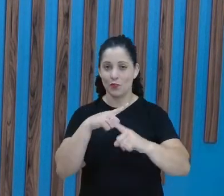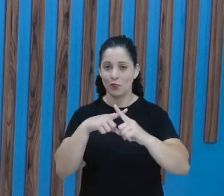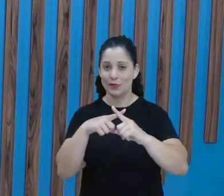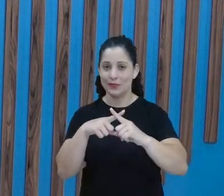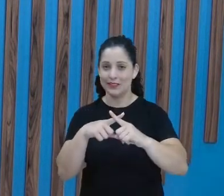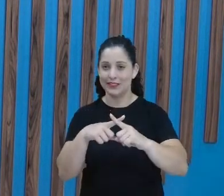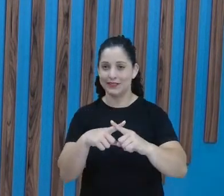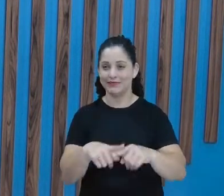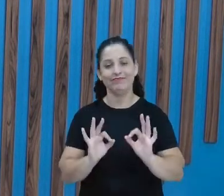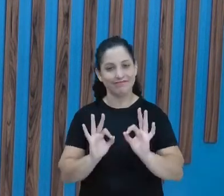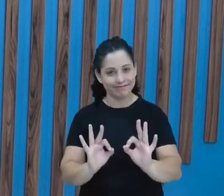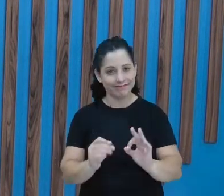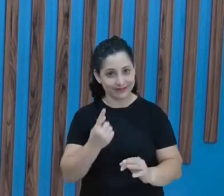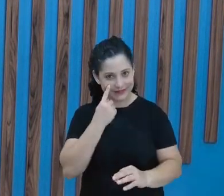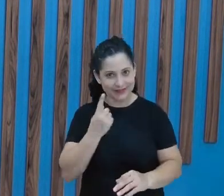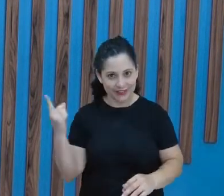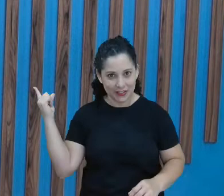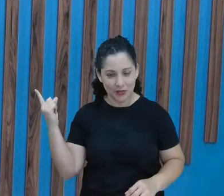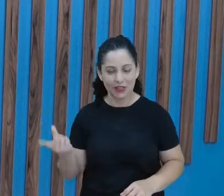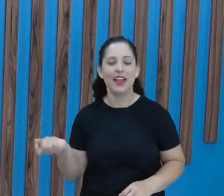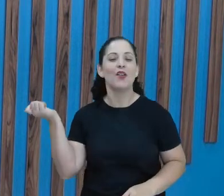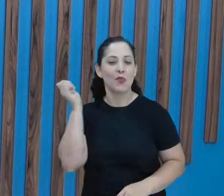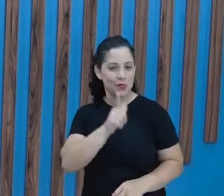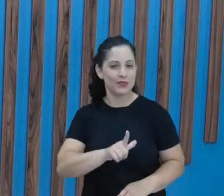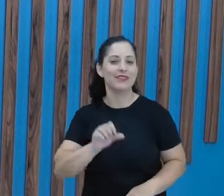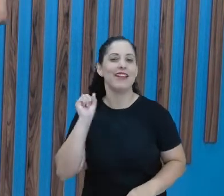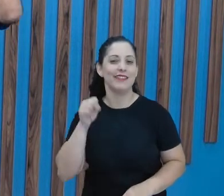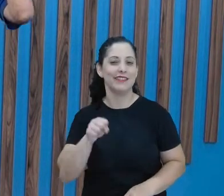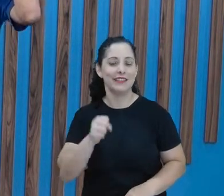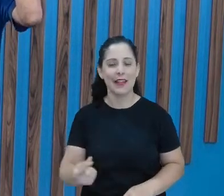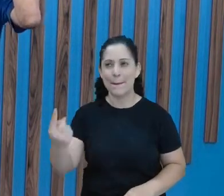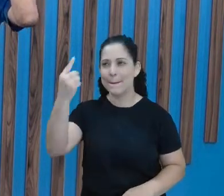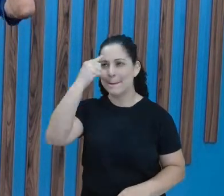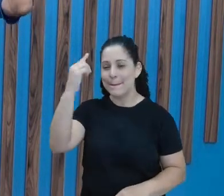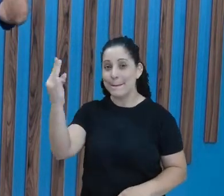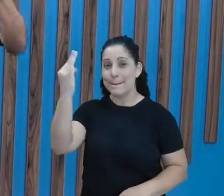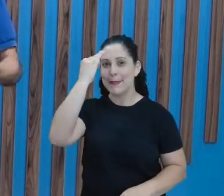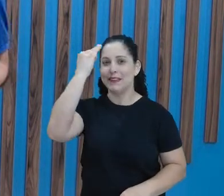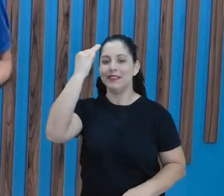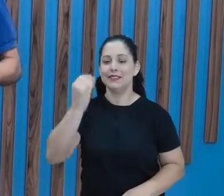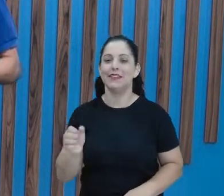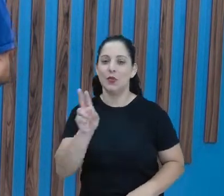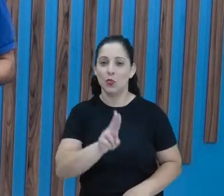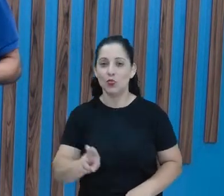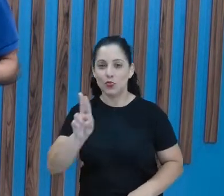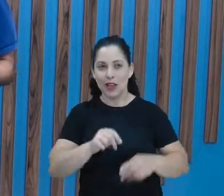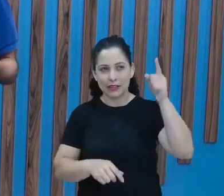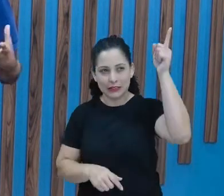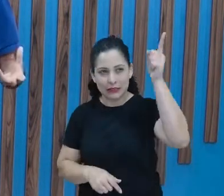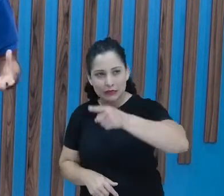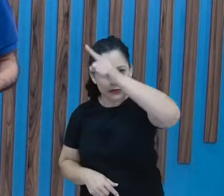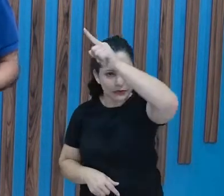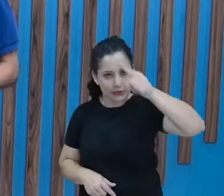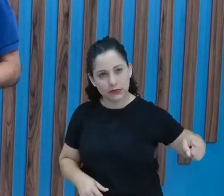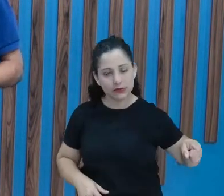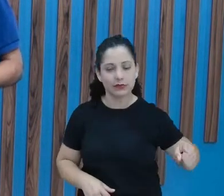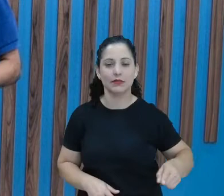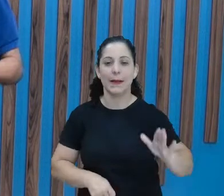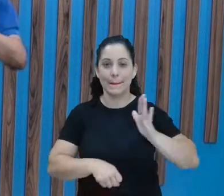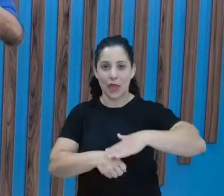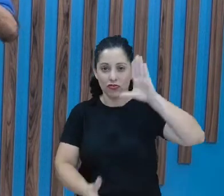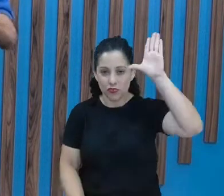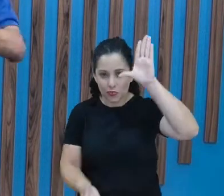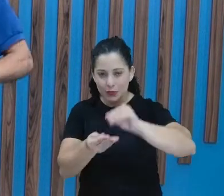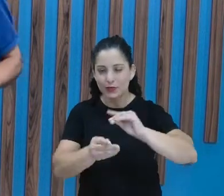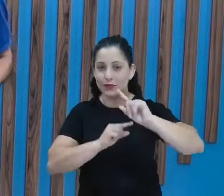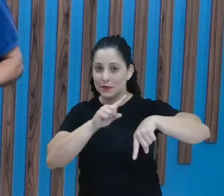2 oitavos. Olha aí. Você consegue fazer na mente pelo método borboleta. E aí a questão, vê que massa.